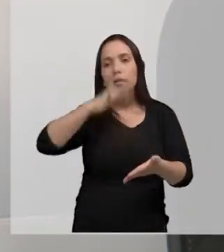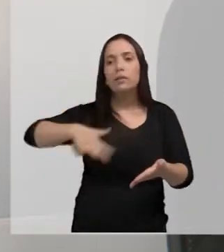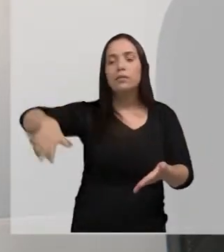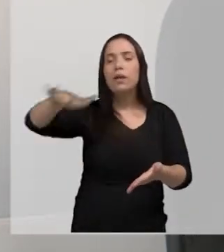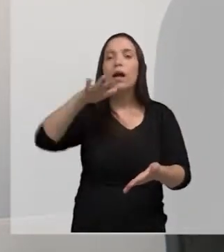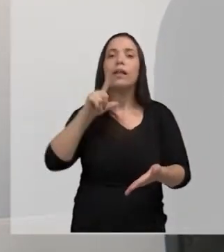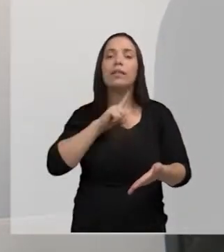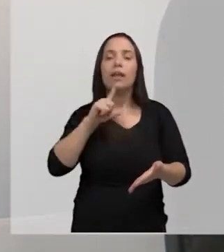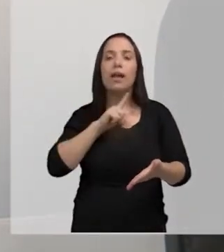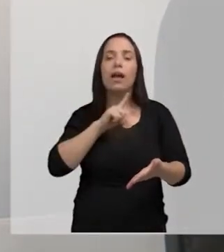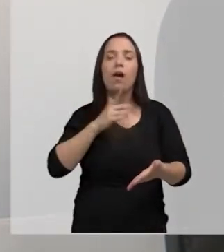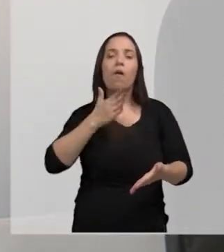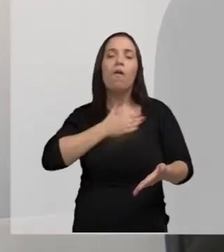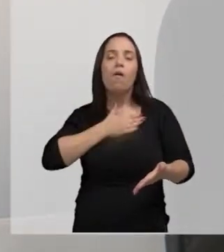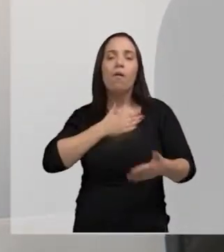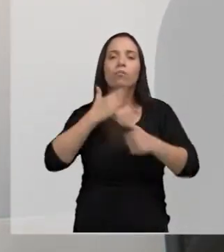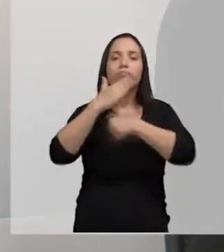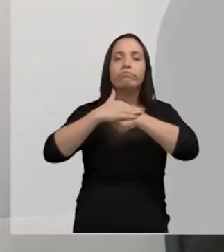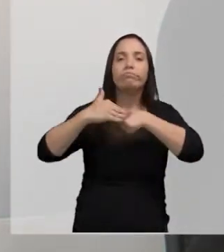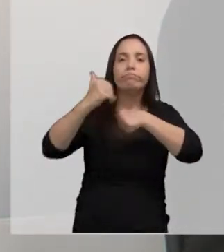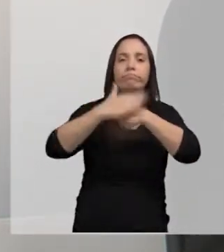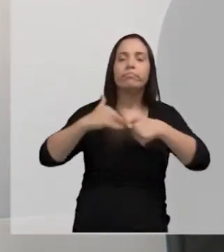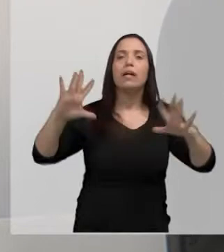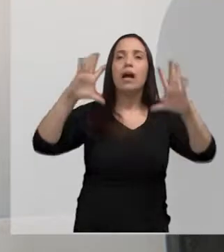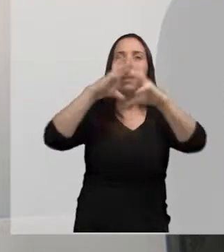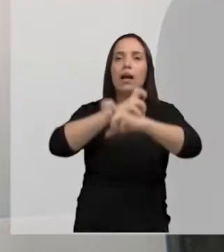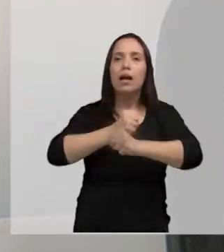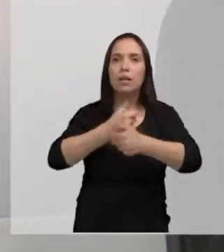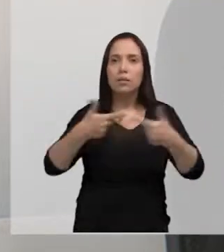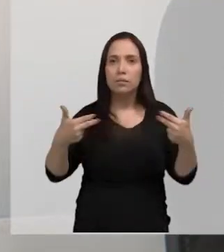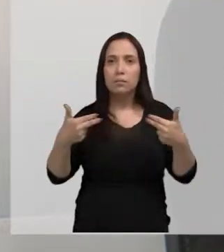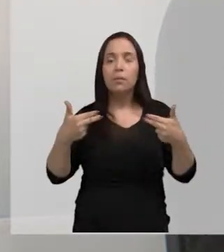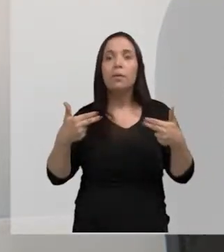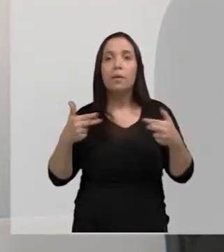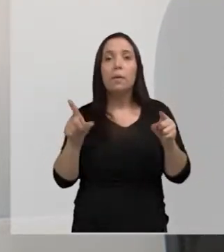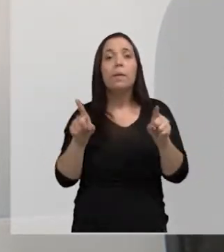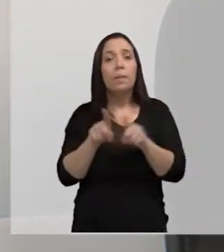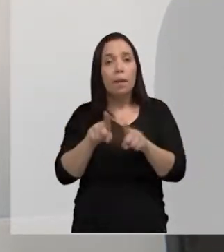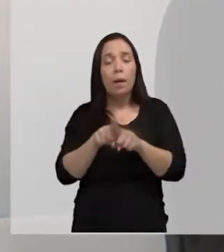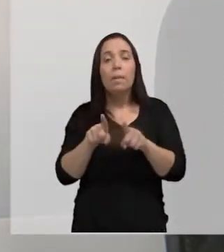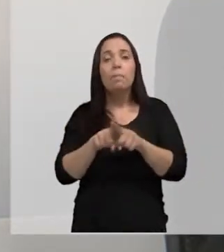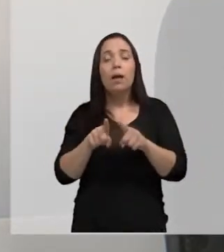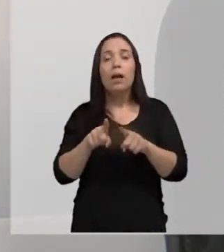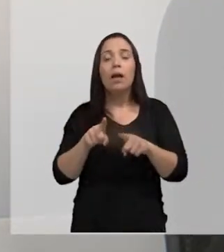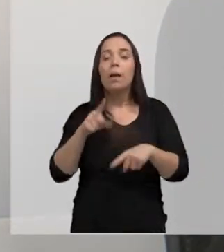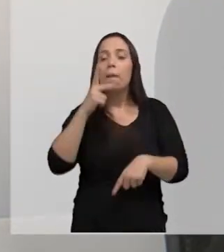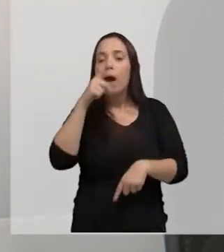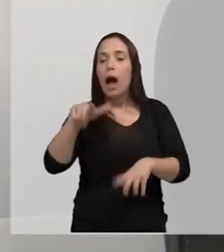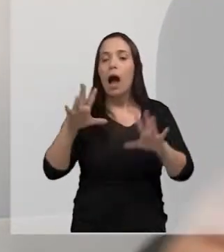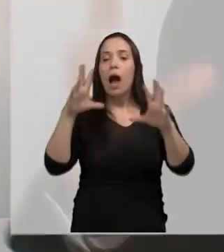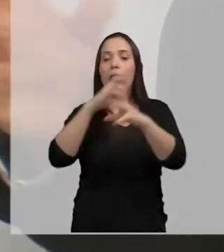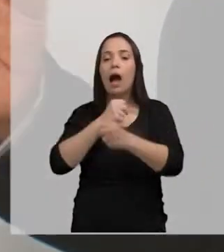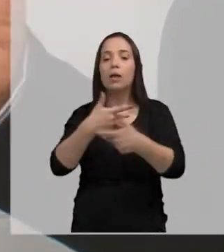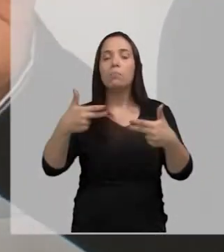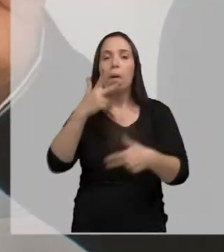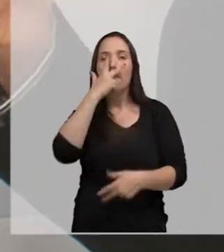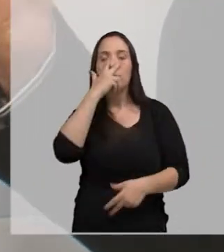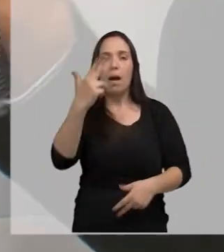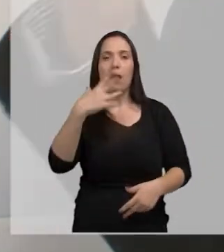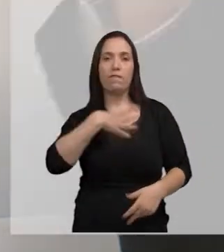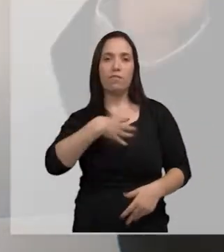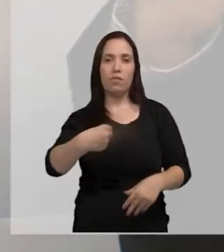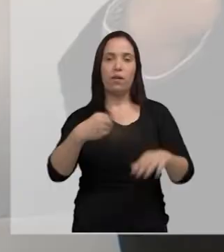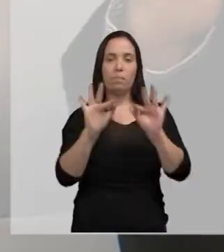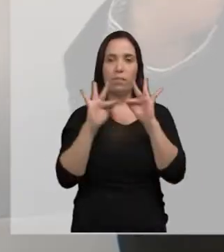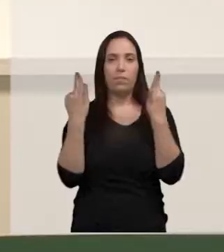tem afeição não só a animais, mas que os trata como membros de família. De família, que eu estou dizendo. Quer dizer, mas por exemplo,